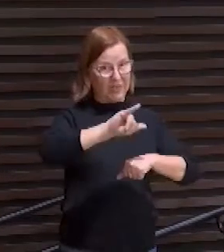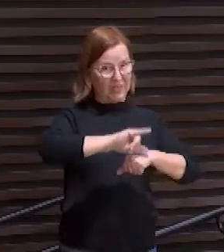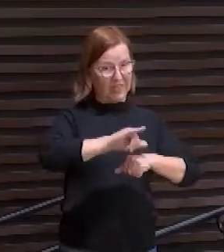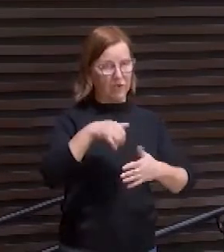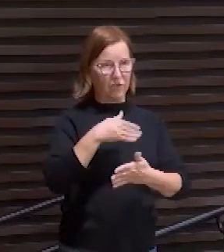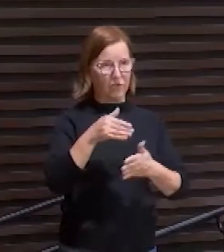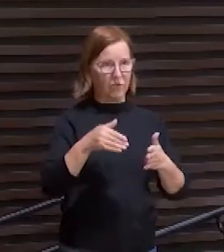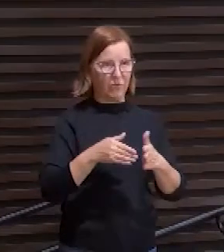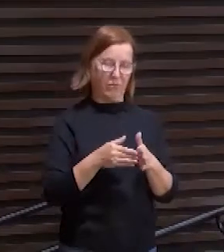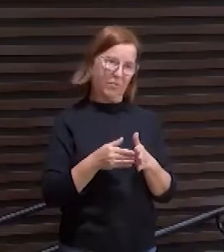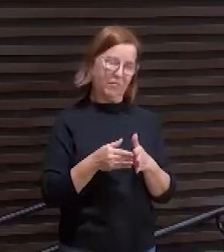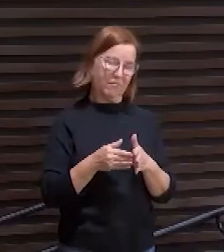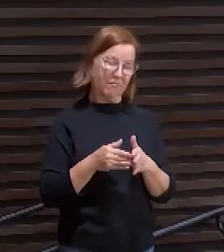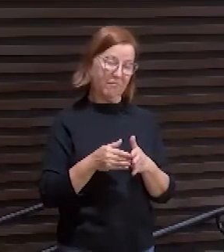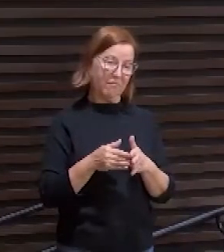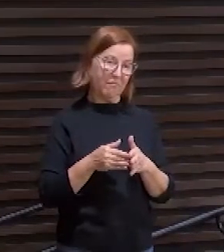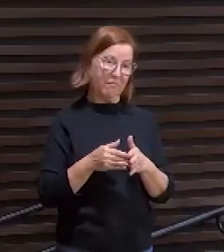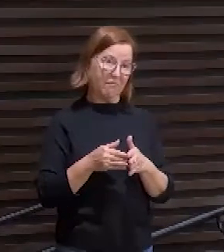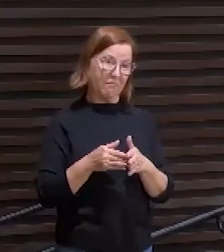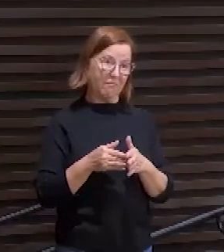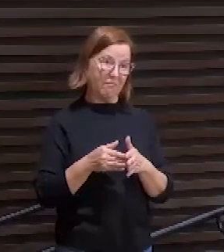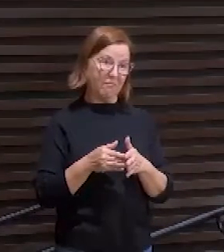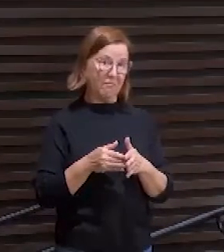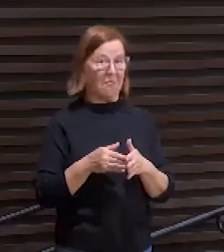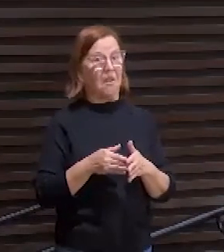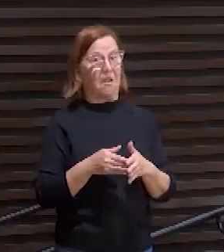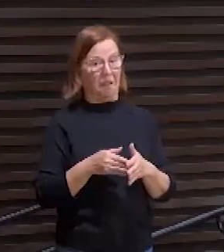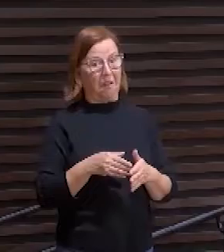ele, de uma certa maneira, é bom.